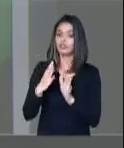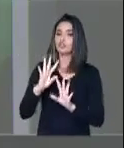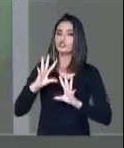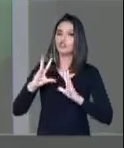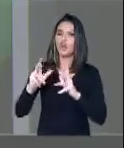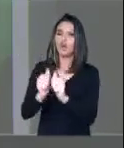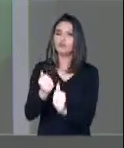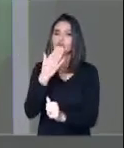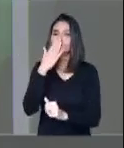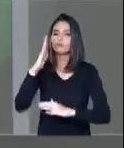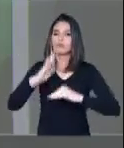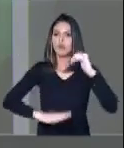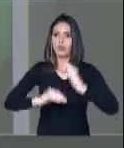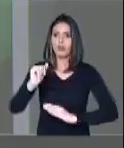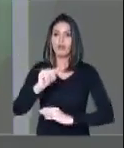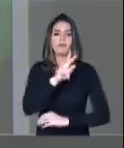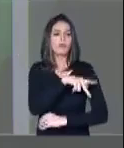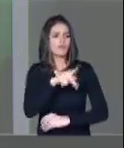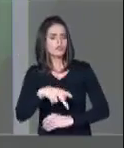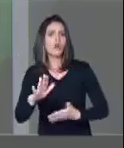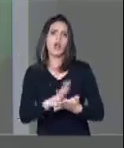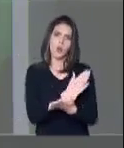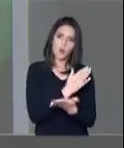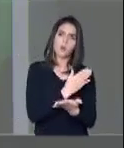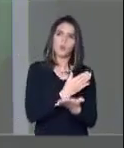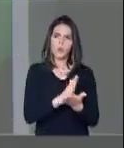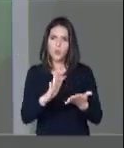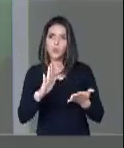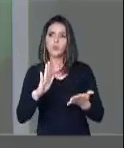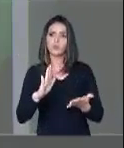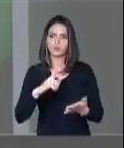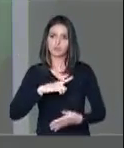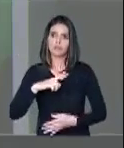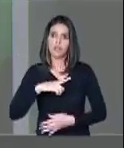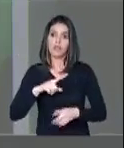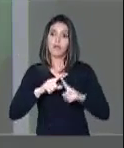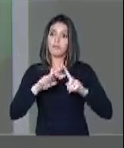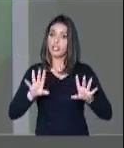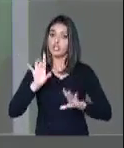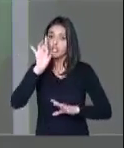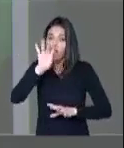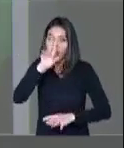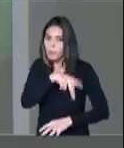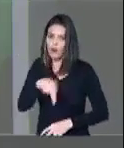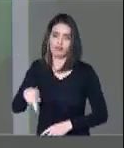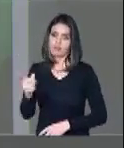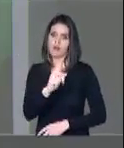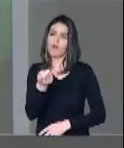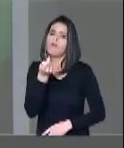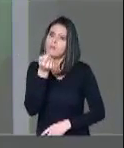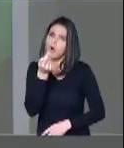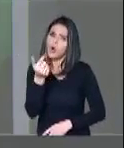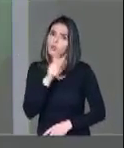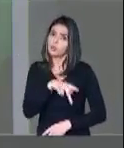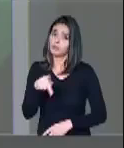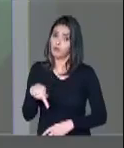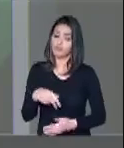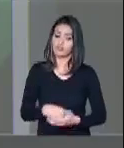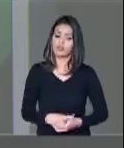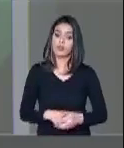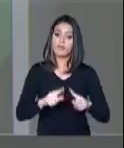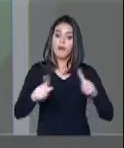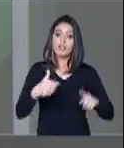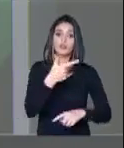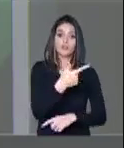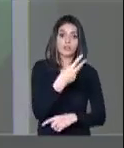categorias, não são só professores, tem alguns professores aí sim desse meio, mas não são só professores, poucos professores na verdade,